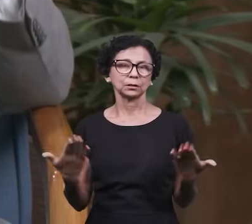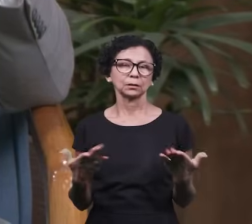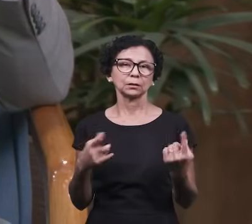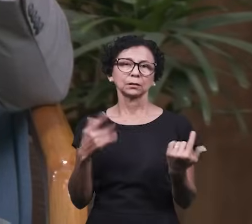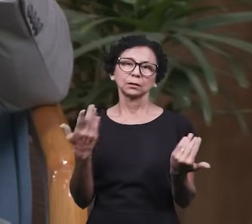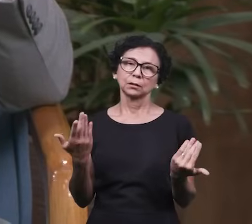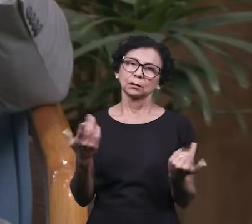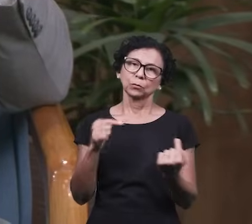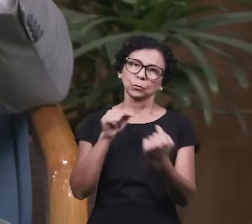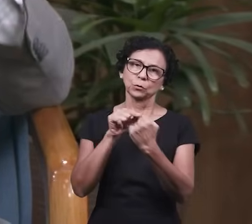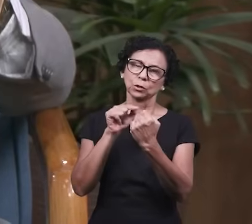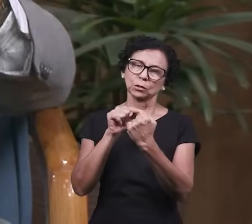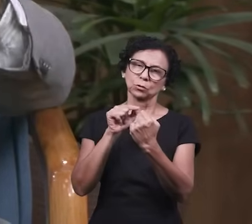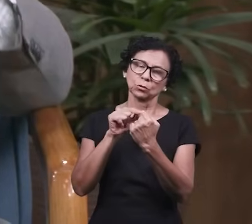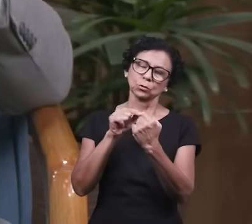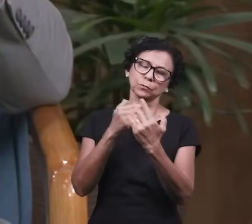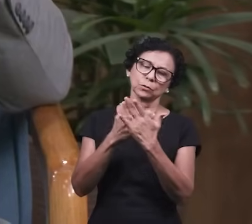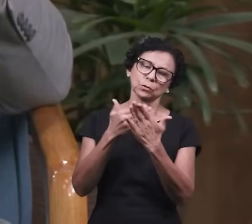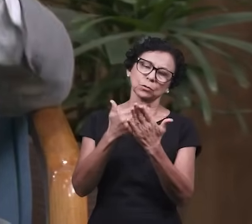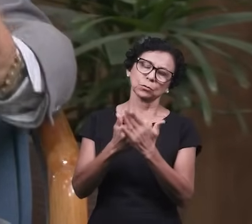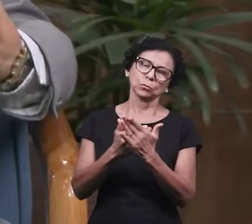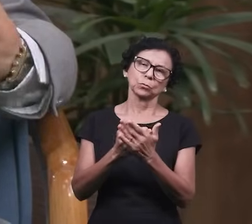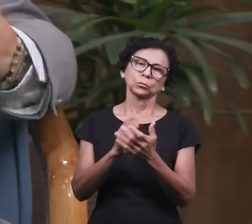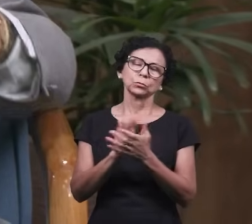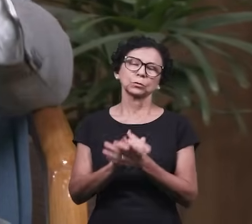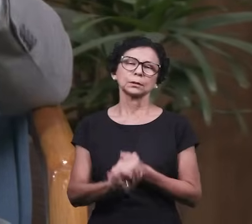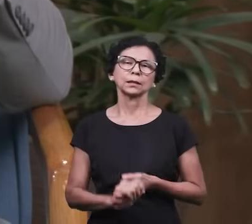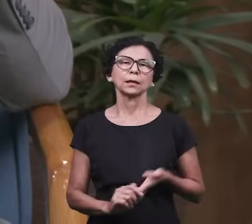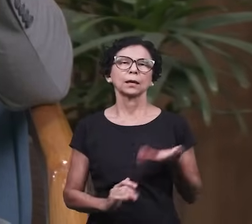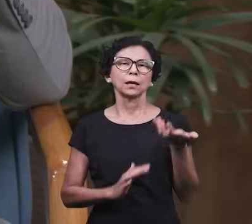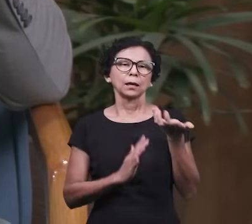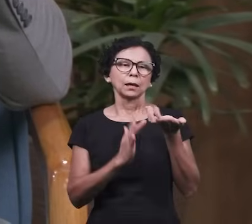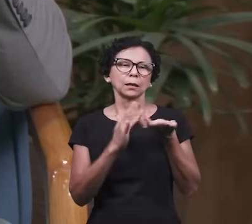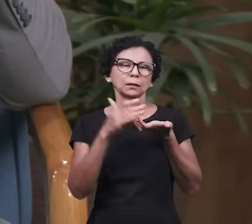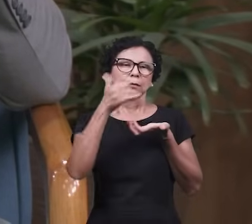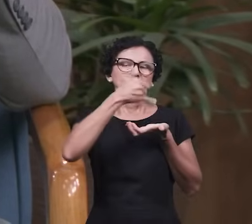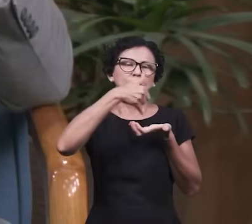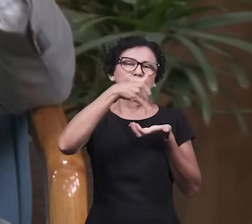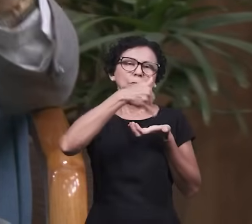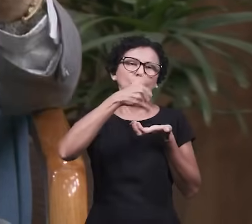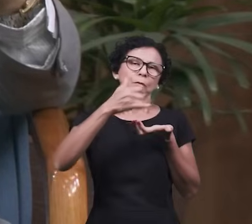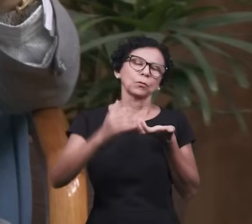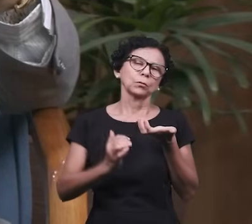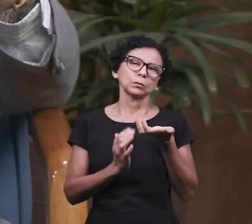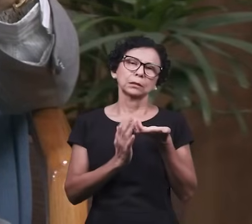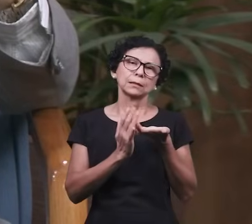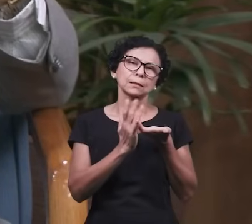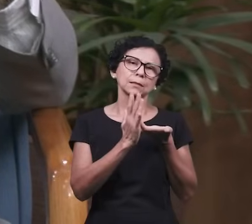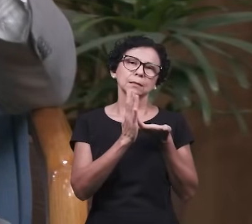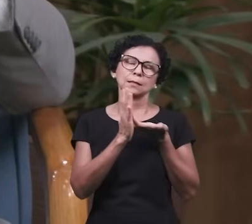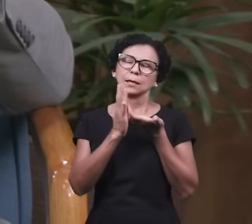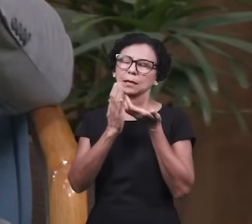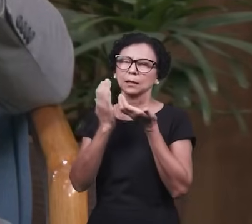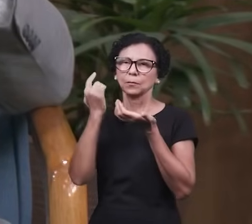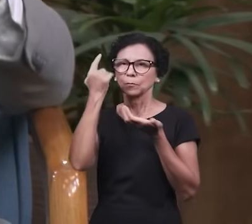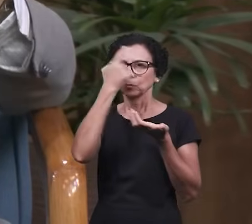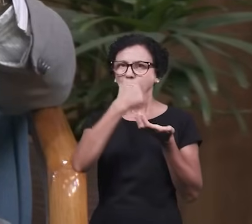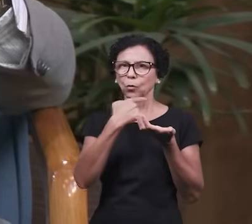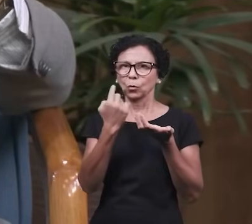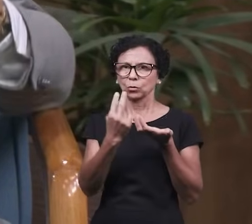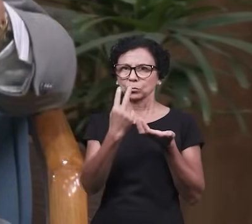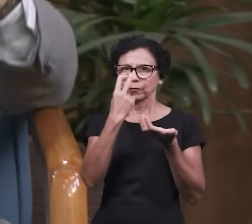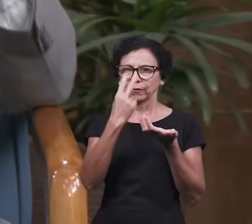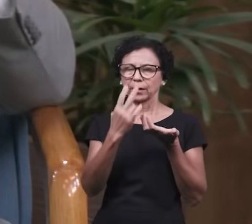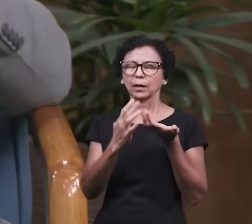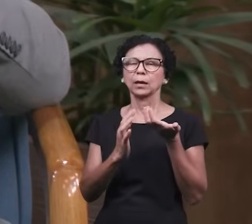hoje, né? Quer dizer, a candeia cheia, o azeite de reserva, para poder entrar para a festa, né? Porque o preparo